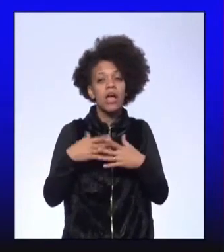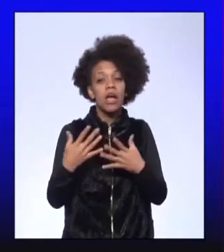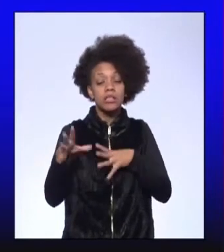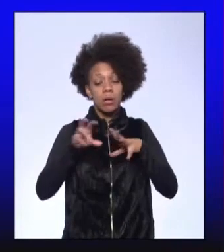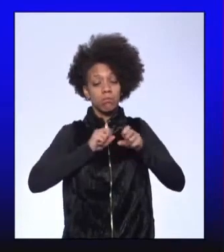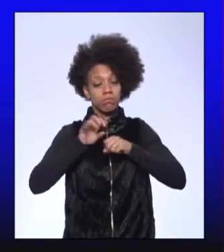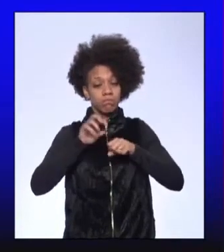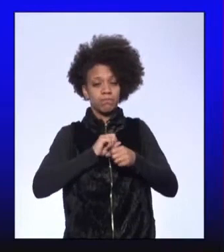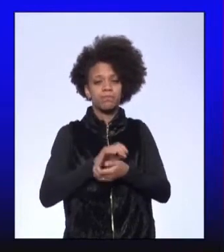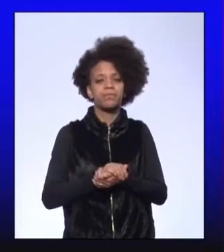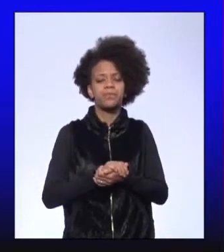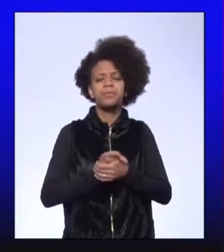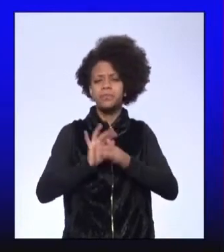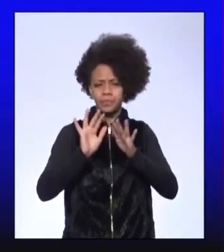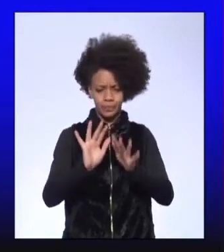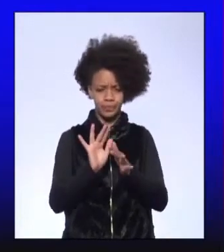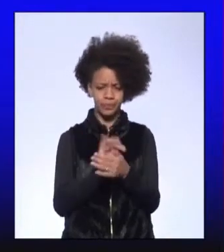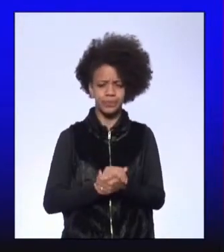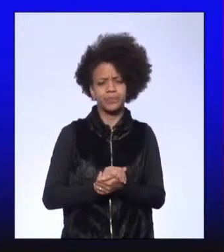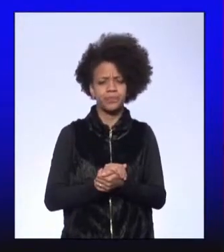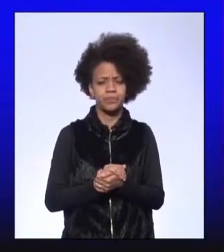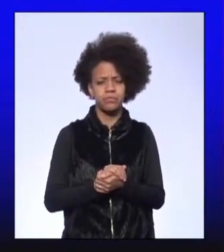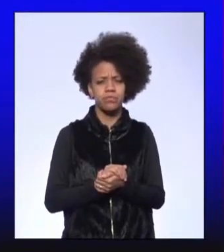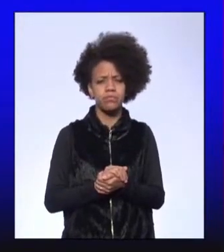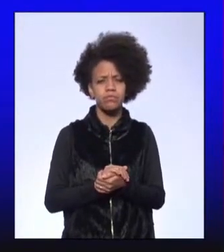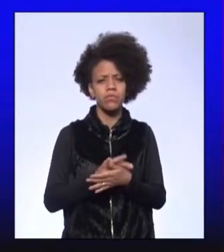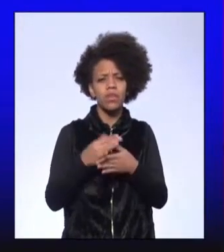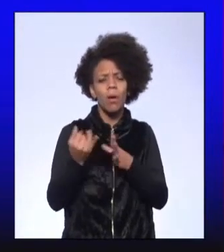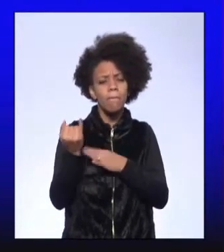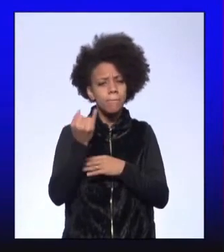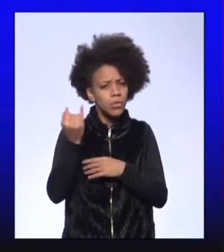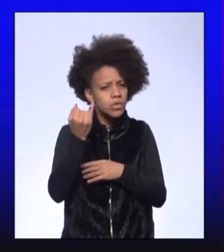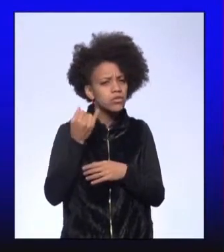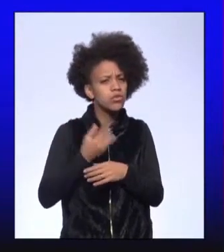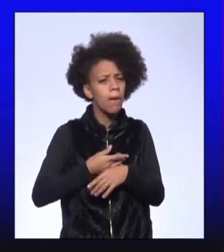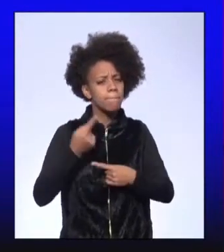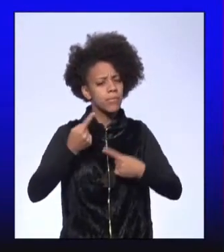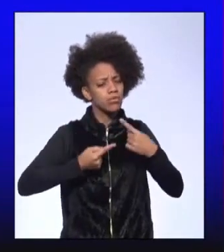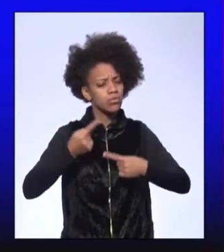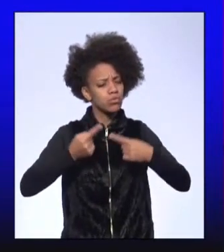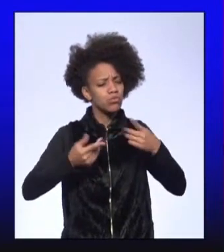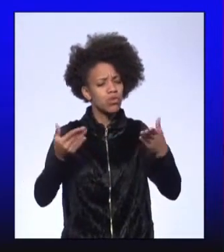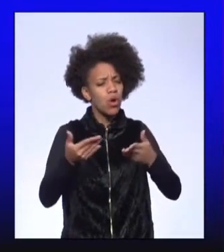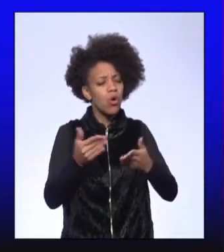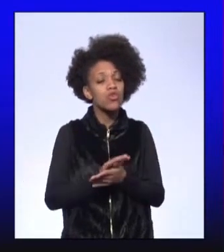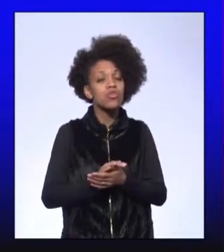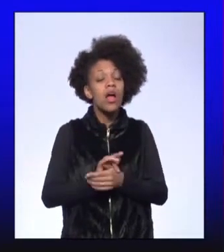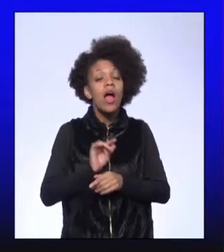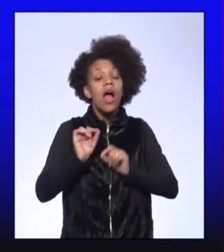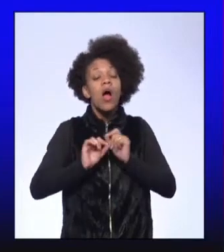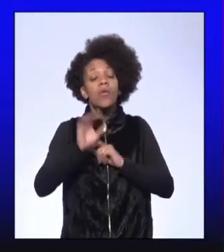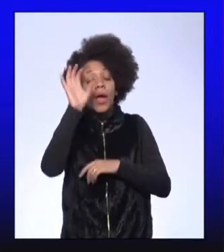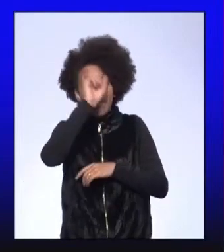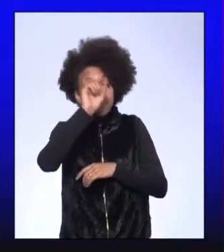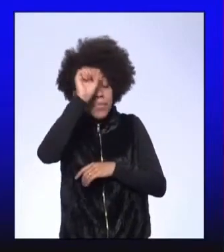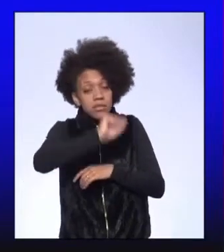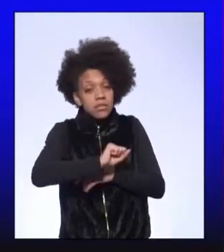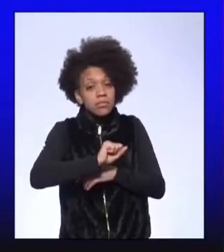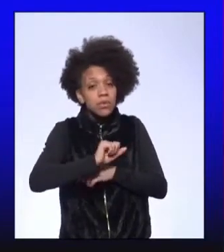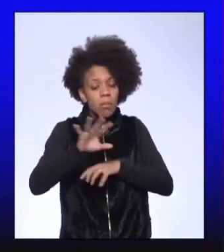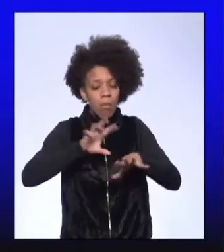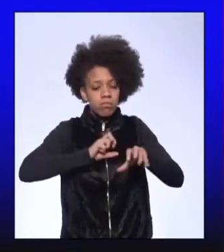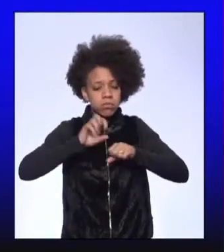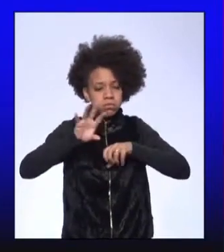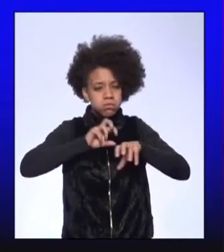receptores. Bom, vamos lá, né? Uma parte importante para a gente discutir hoje é o que aprendemos sobre